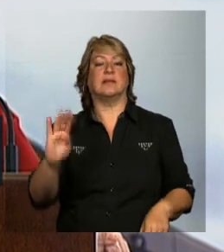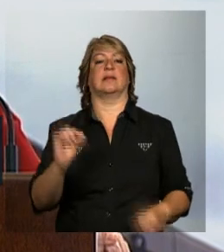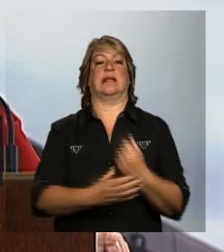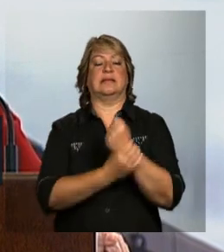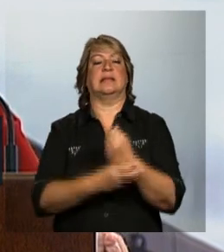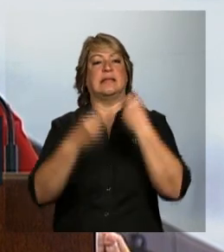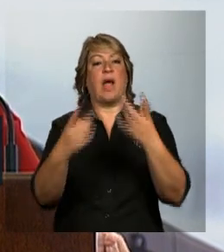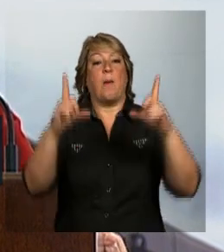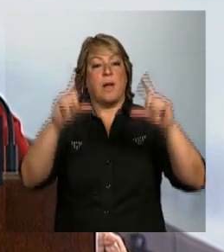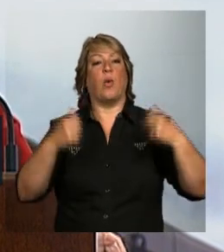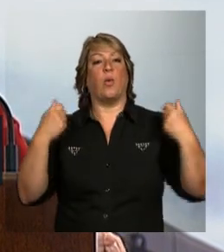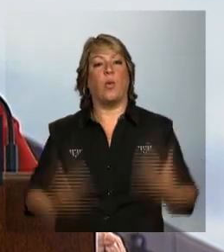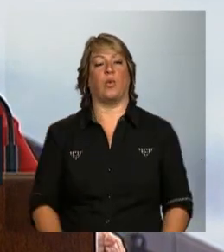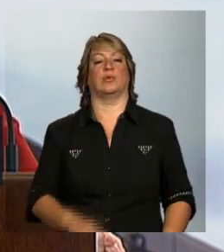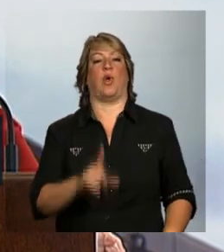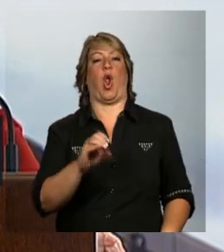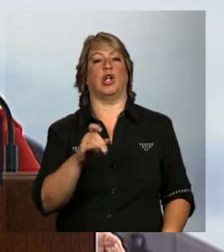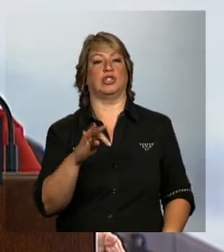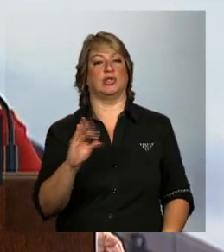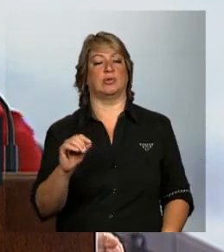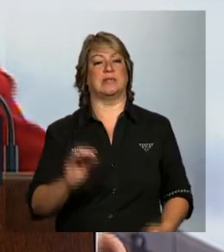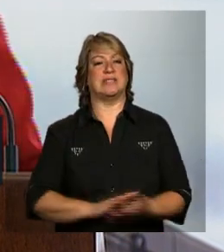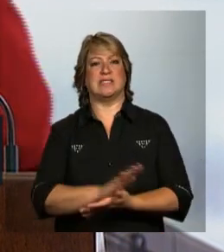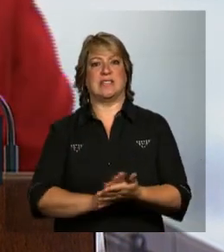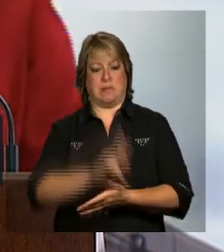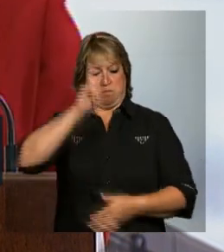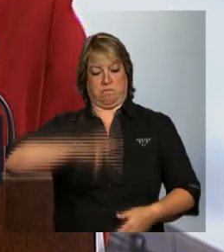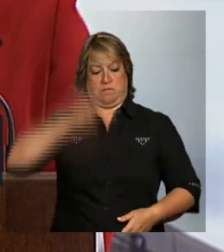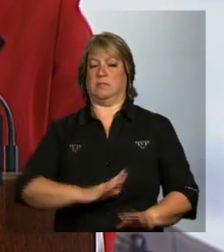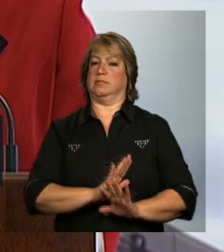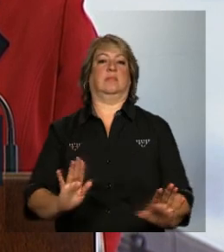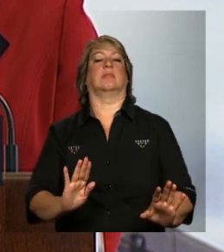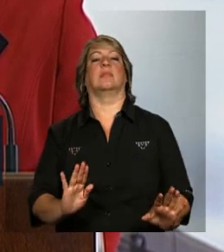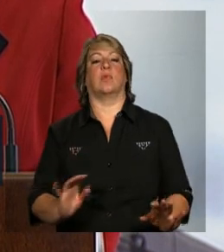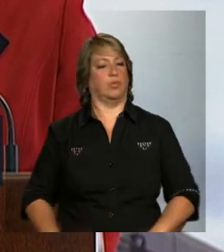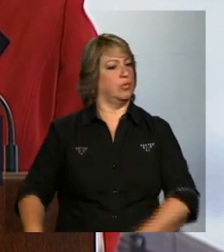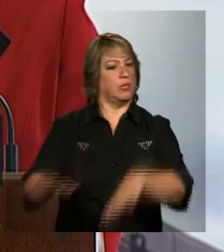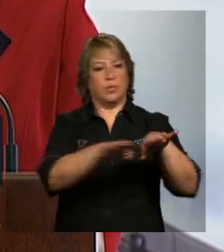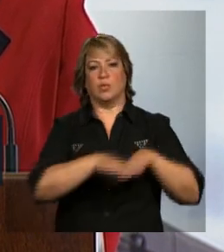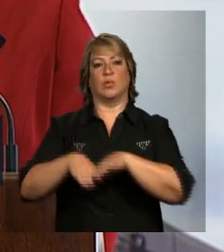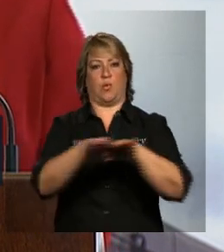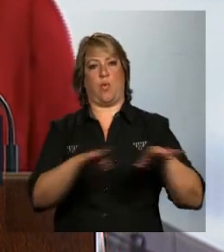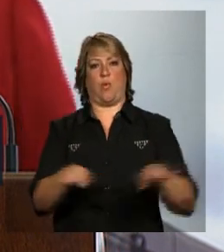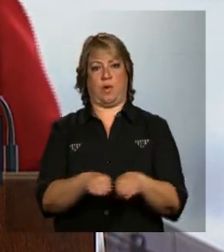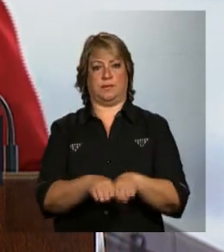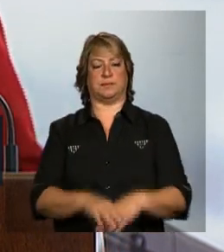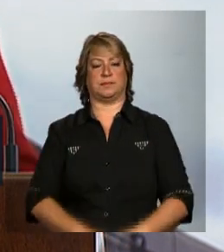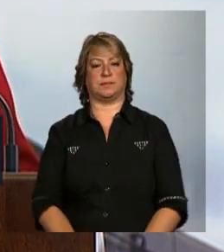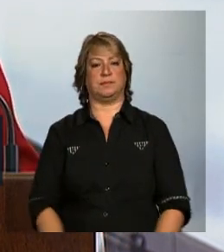segurar o menor custo Logístico possível sem monopod Nosso propósito é